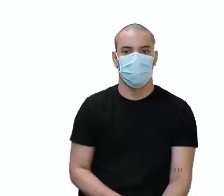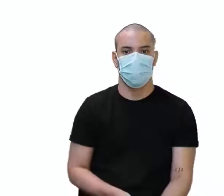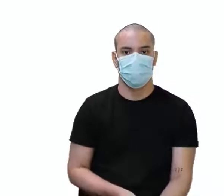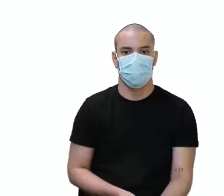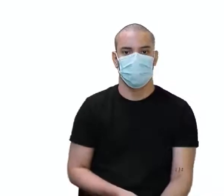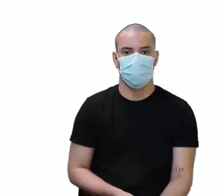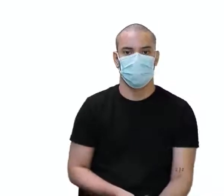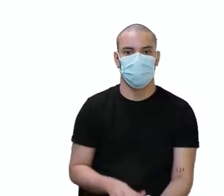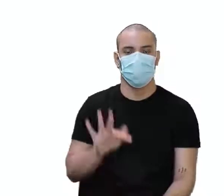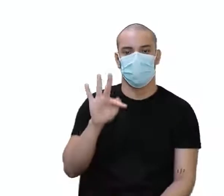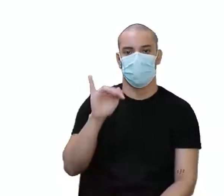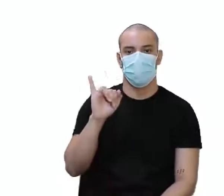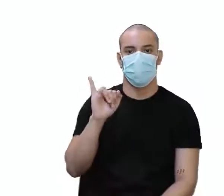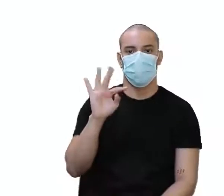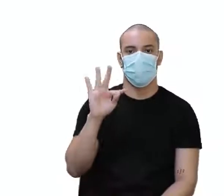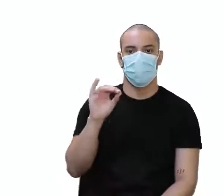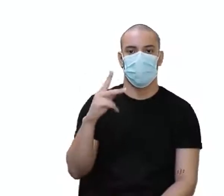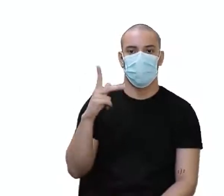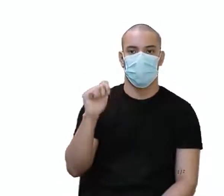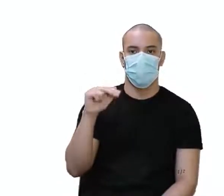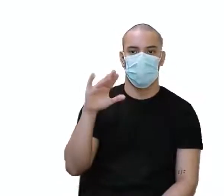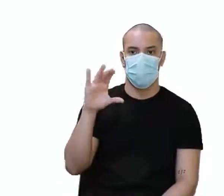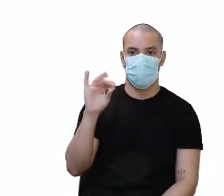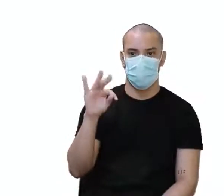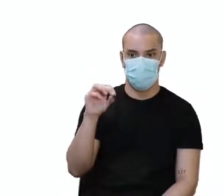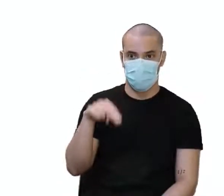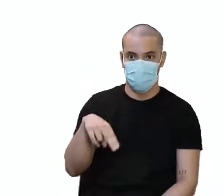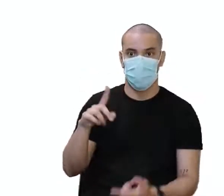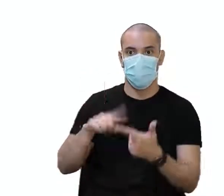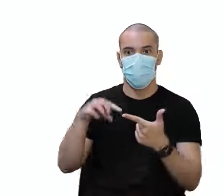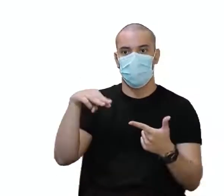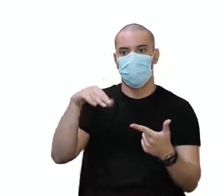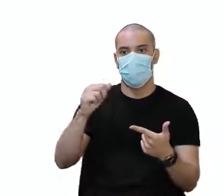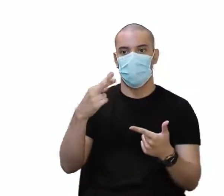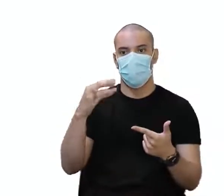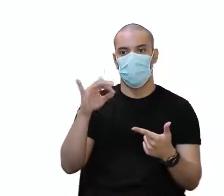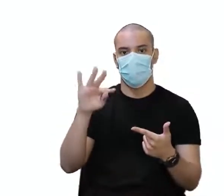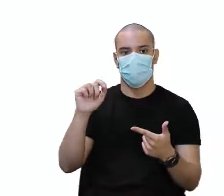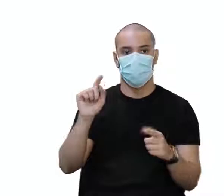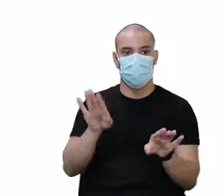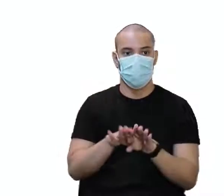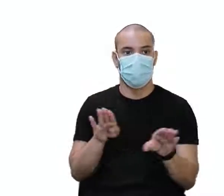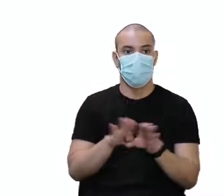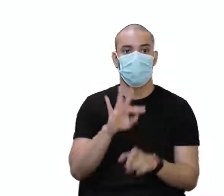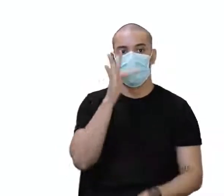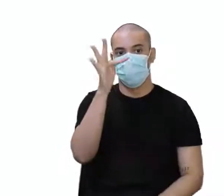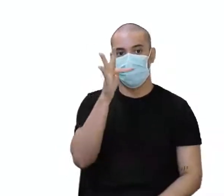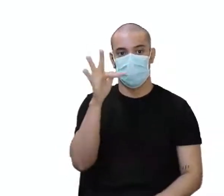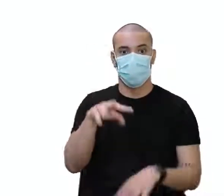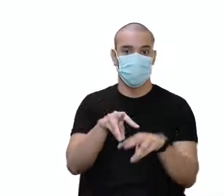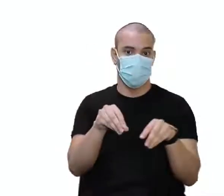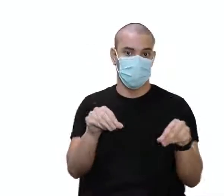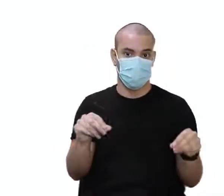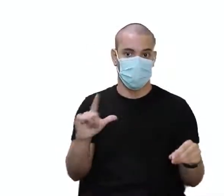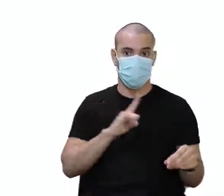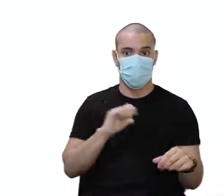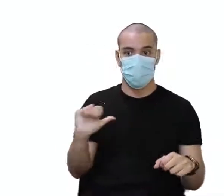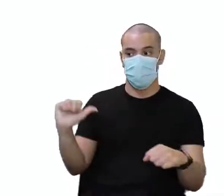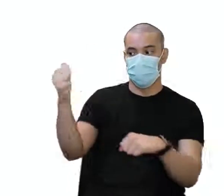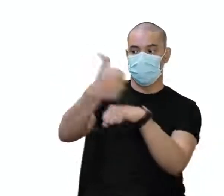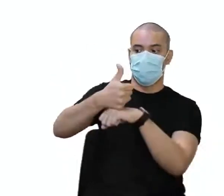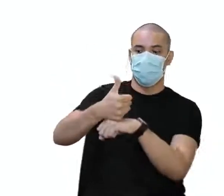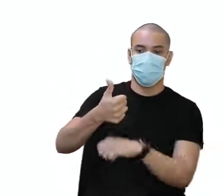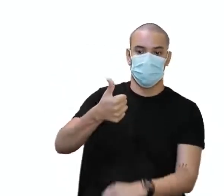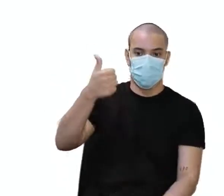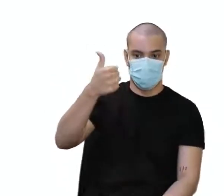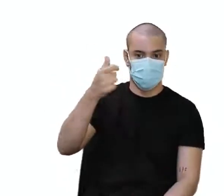representadas por fitoplâncton, macrófitas e plantas terrestres. Ocupam o primeiro nível